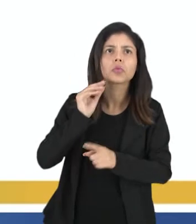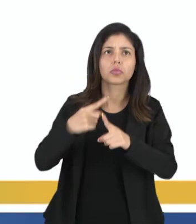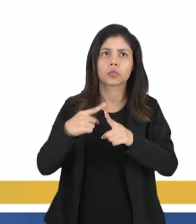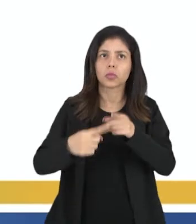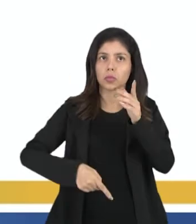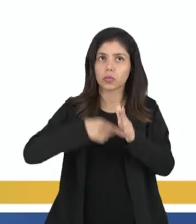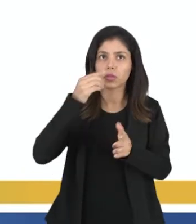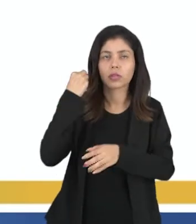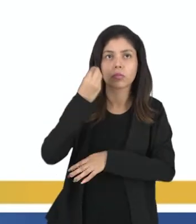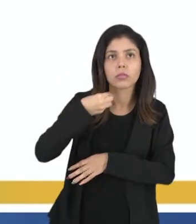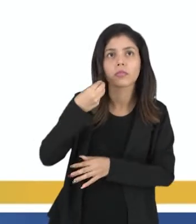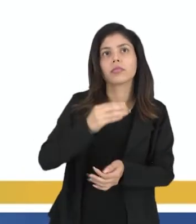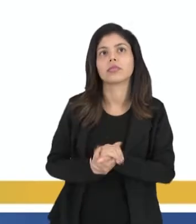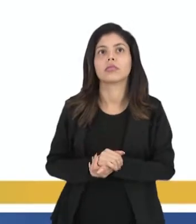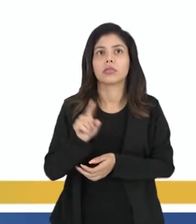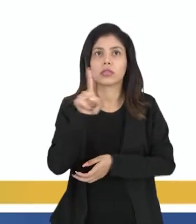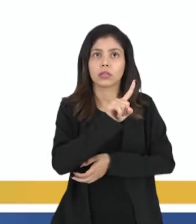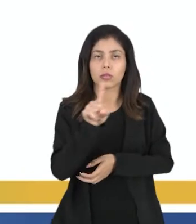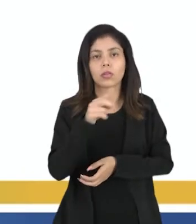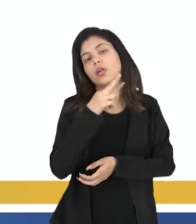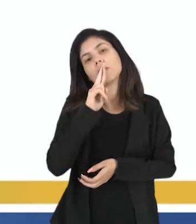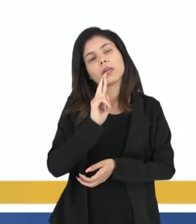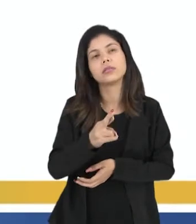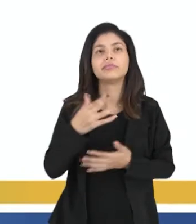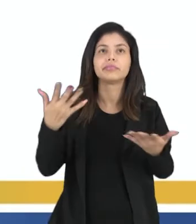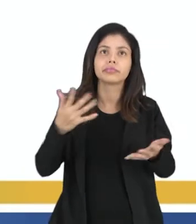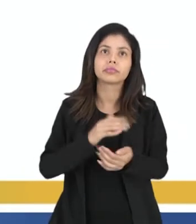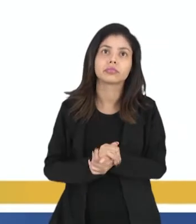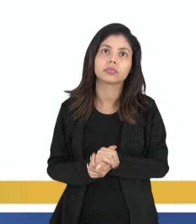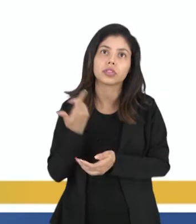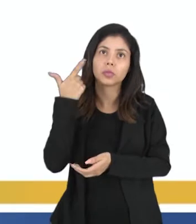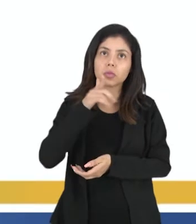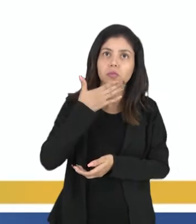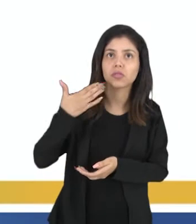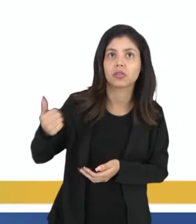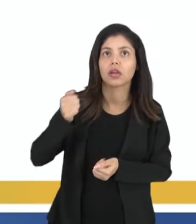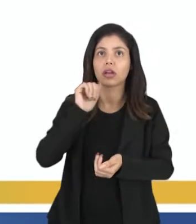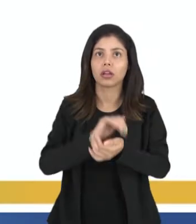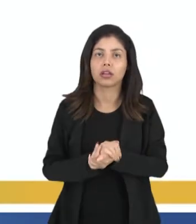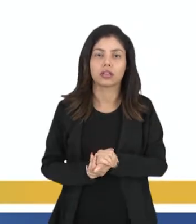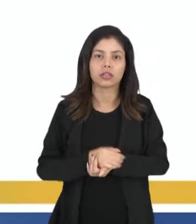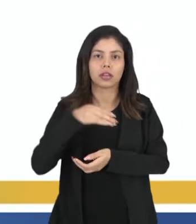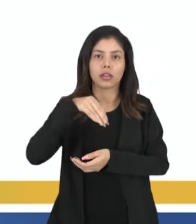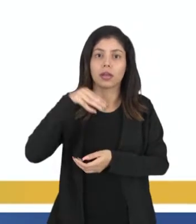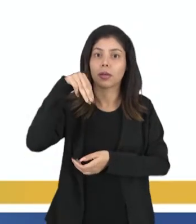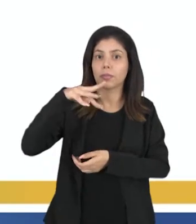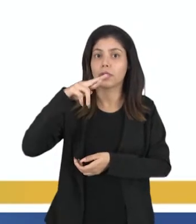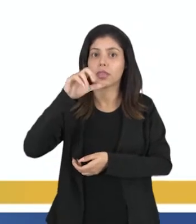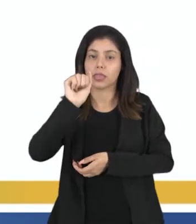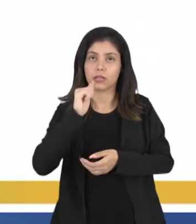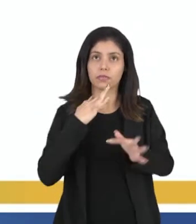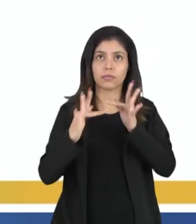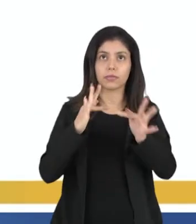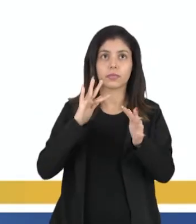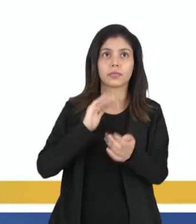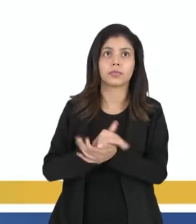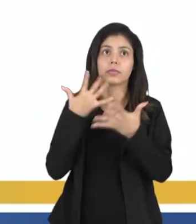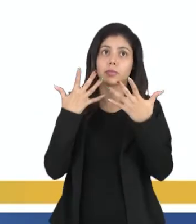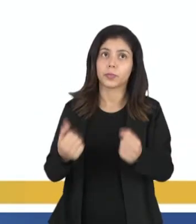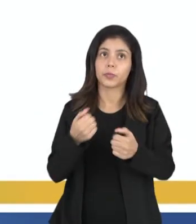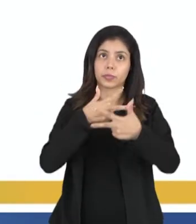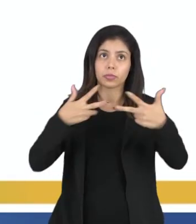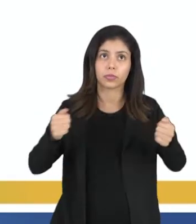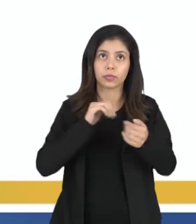uma vez experimentar, se não se resolverão melhor as tarefas da metafísica, admitindo que